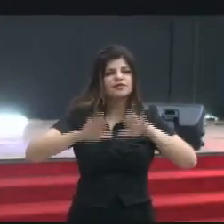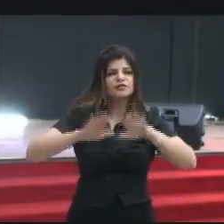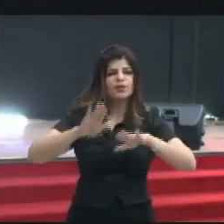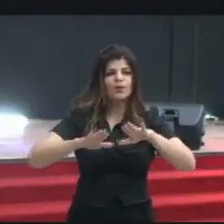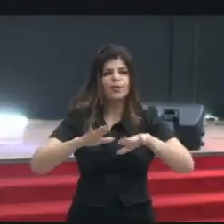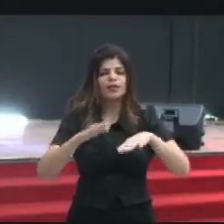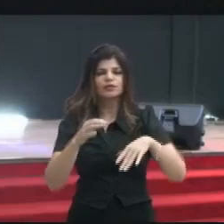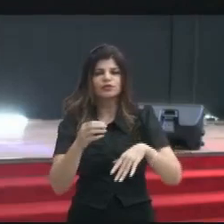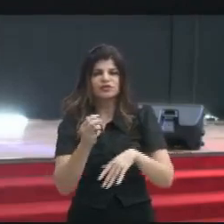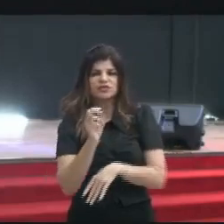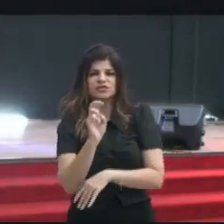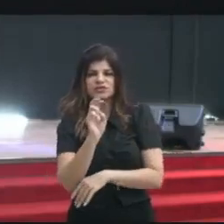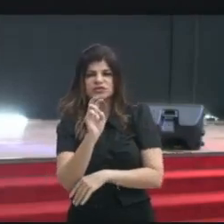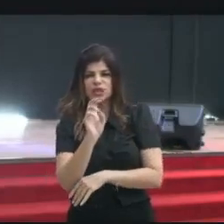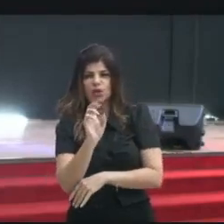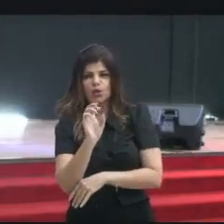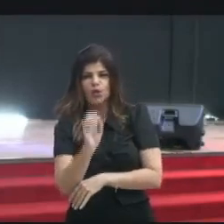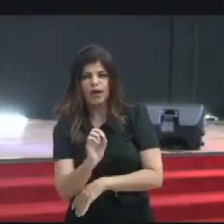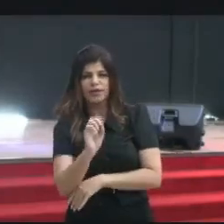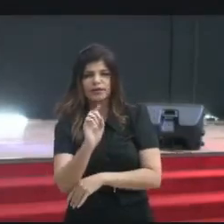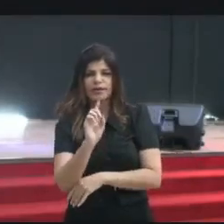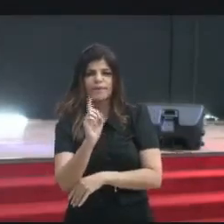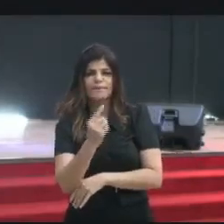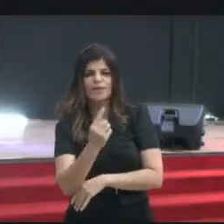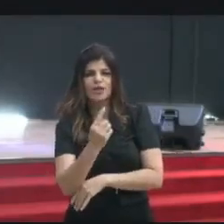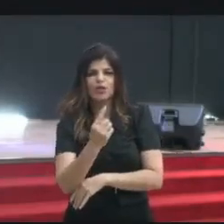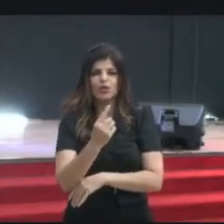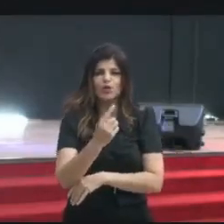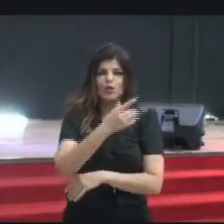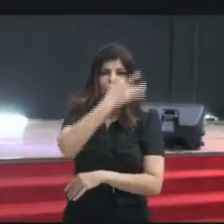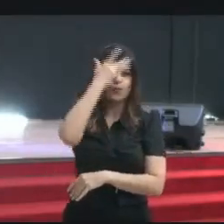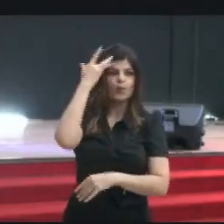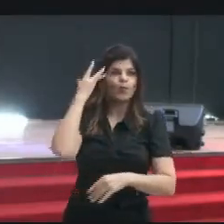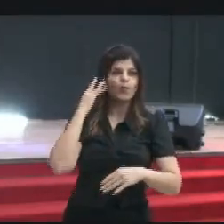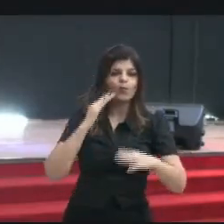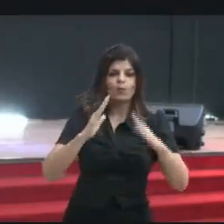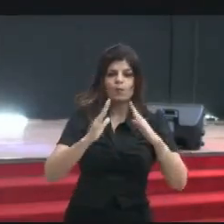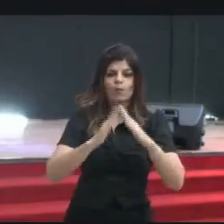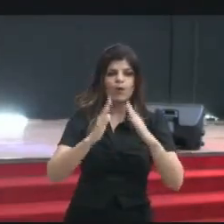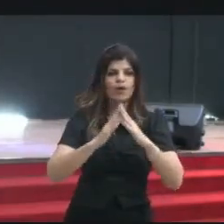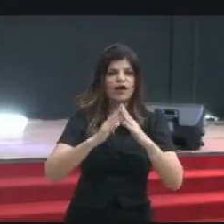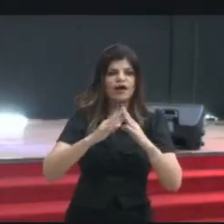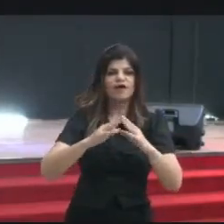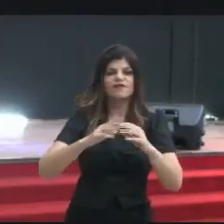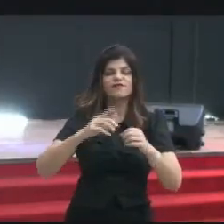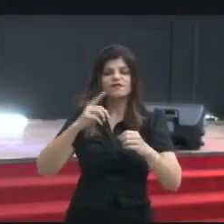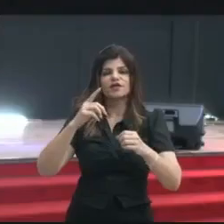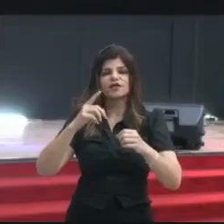menos 50 mil moradores de Jerusalém. Ou seja,